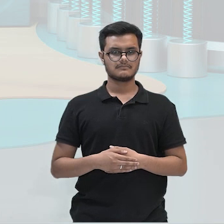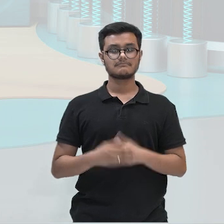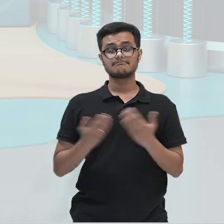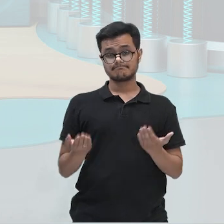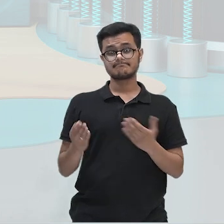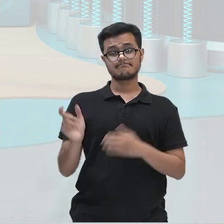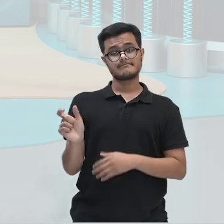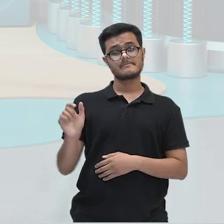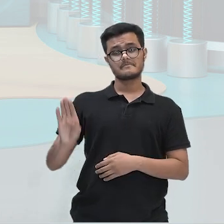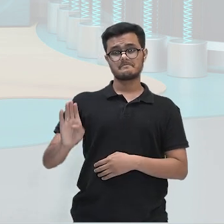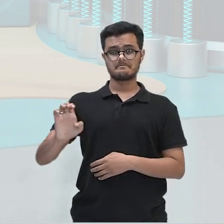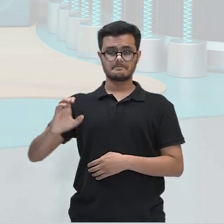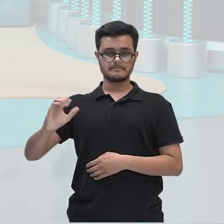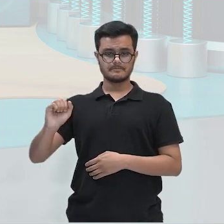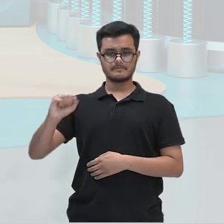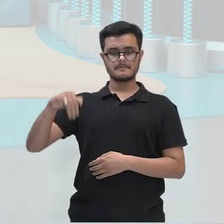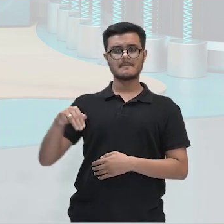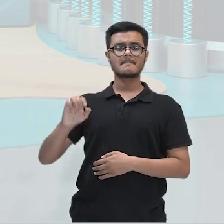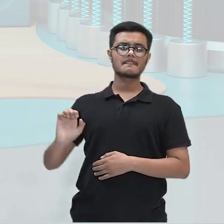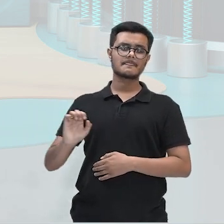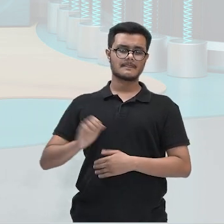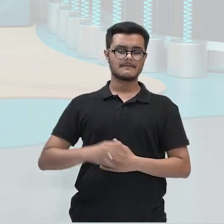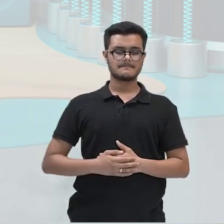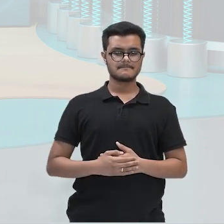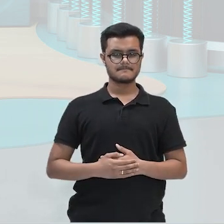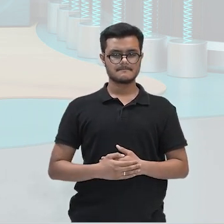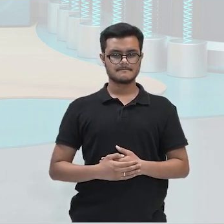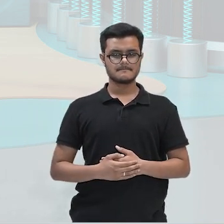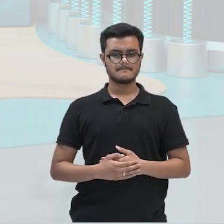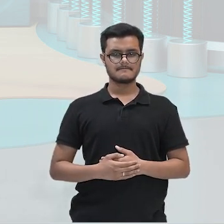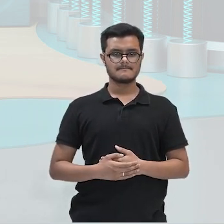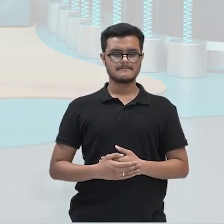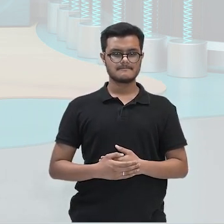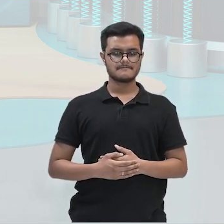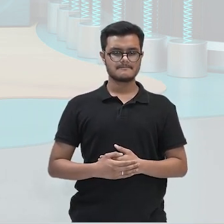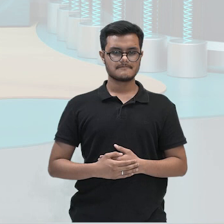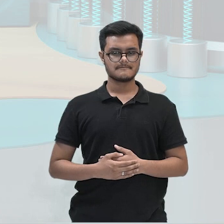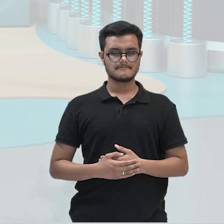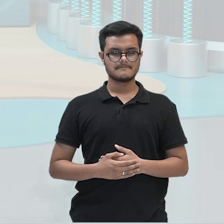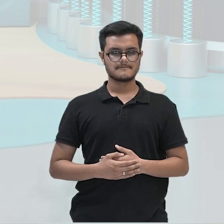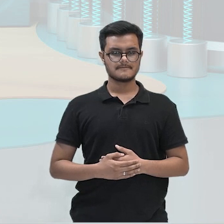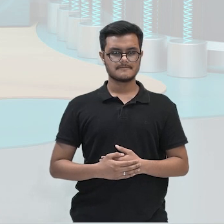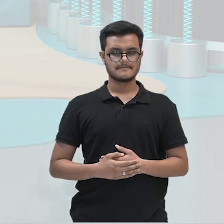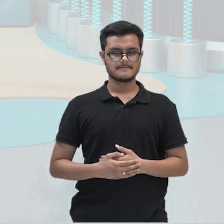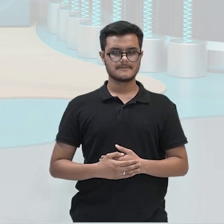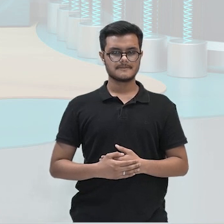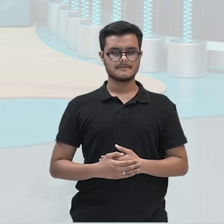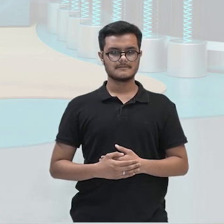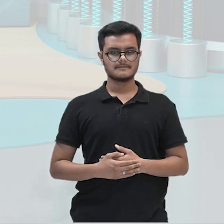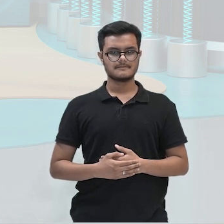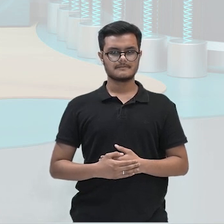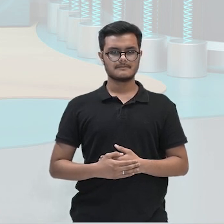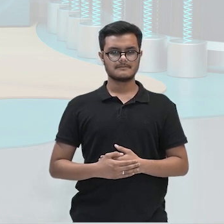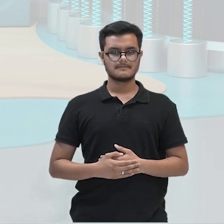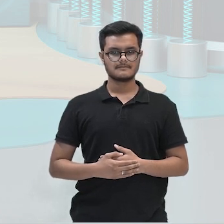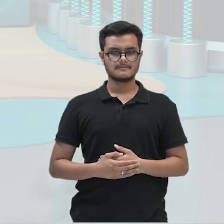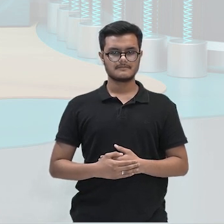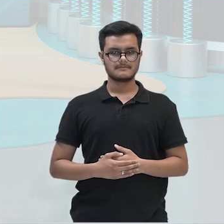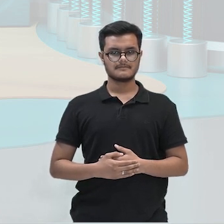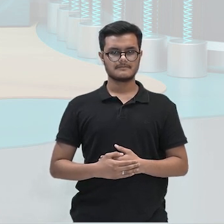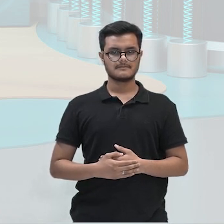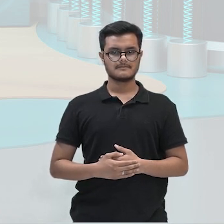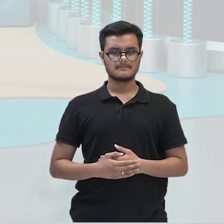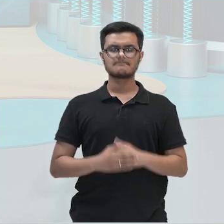became, tornou-se, tornaram-se. Vamos ver mais um pouquinho agora sobre os irregular verbs. O que